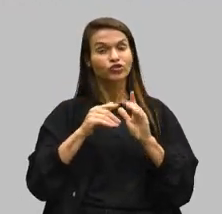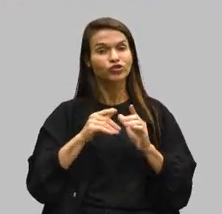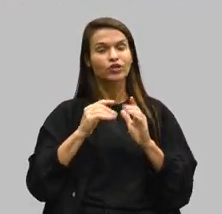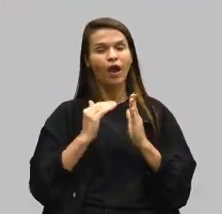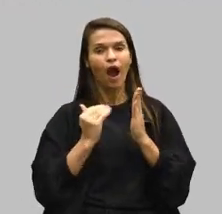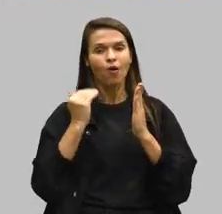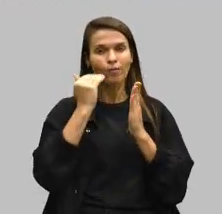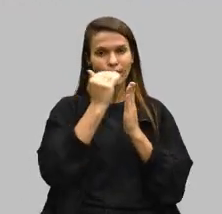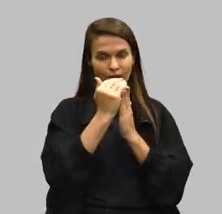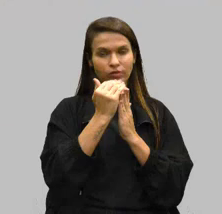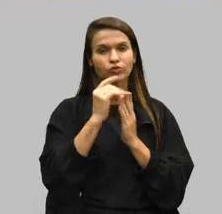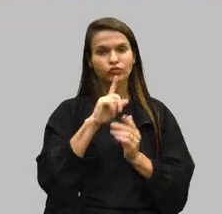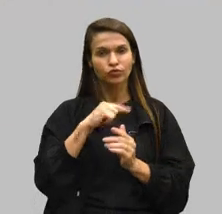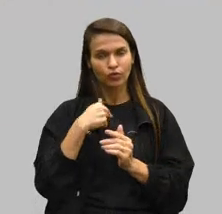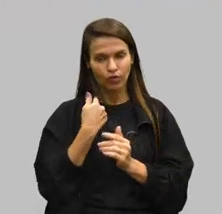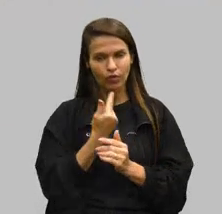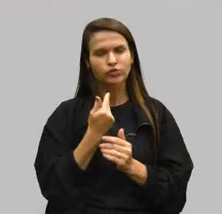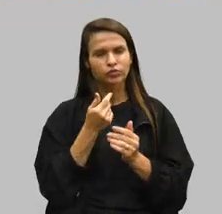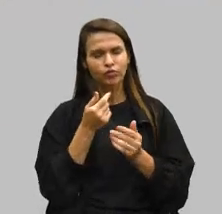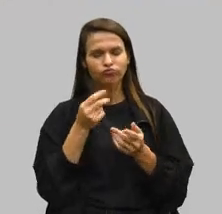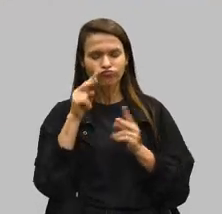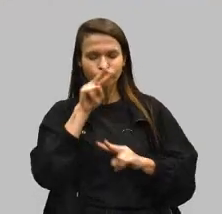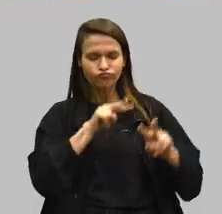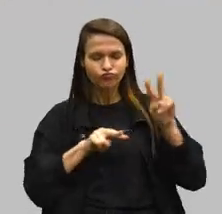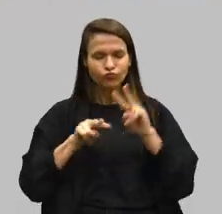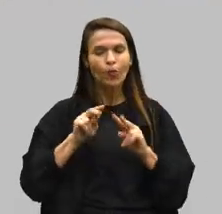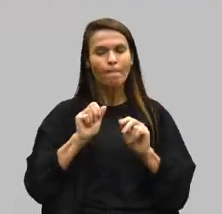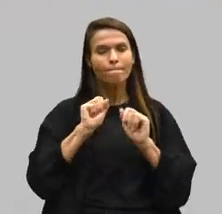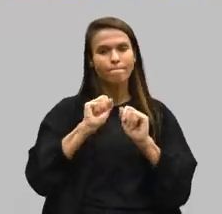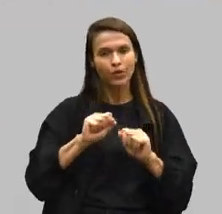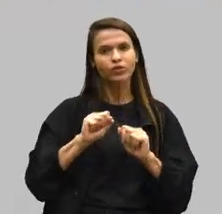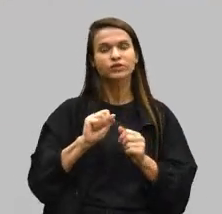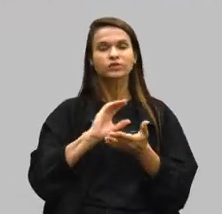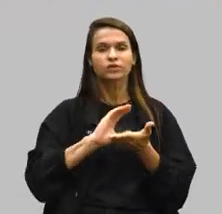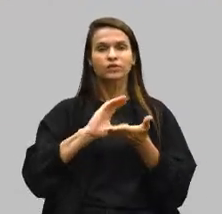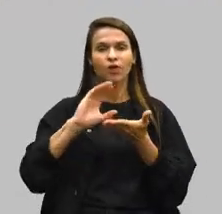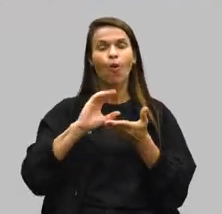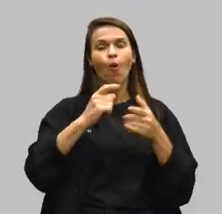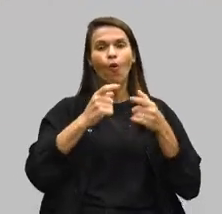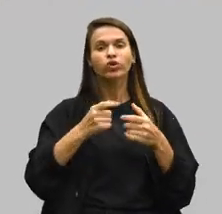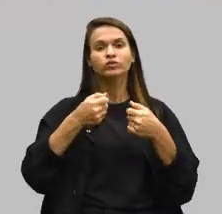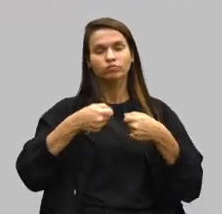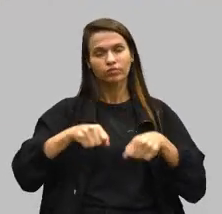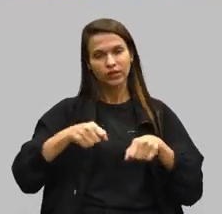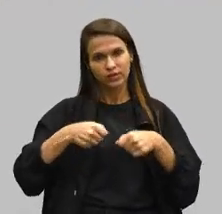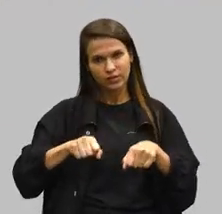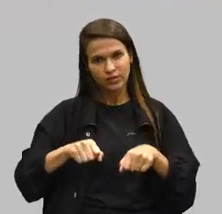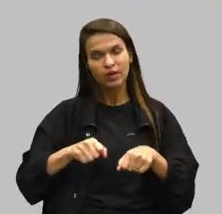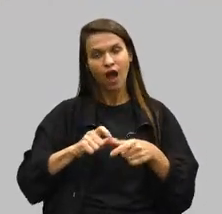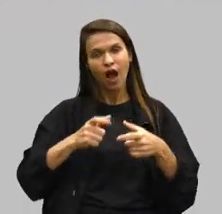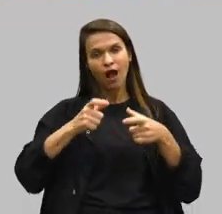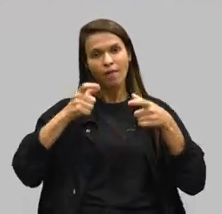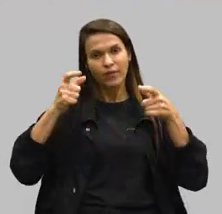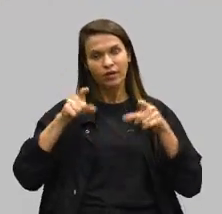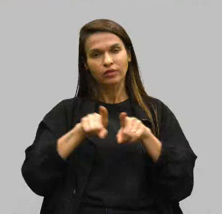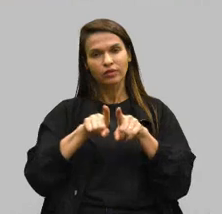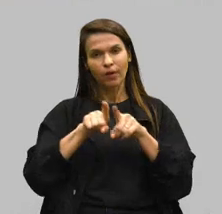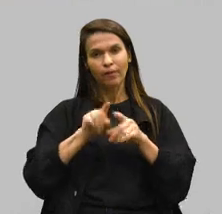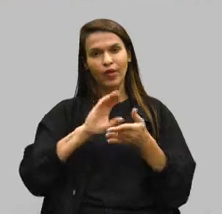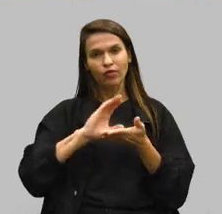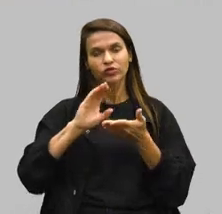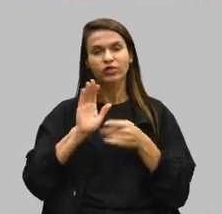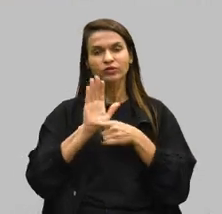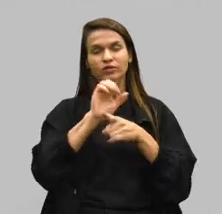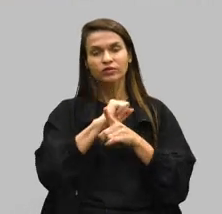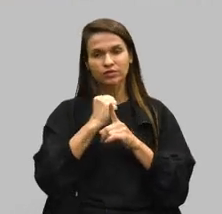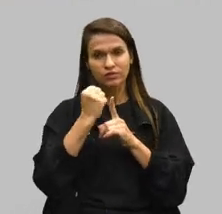então nós estamos enxugando sim a máquina para que a gente possa trazer recursos para onde realmente precisa ampliando aqui também os recursos de assistência